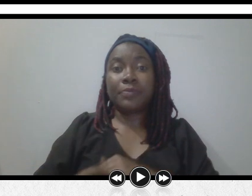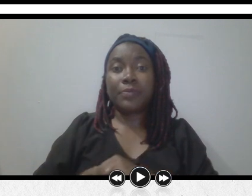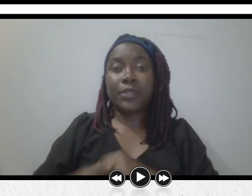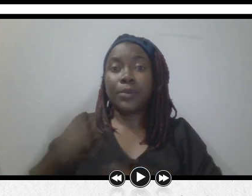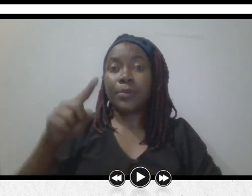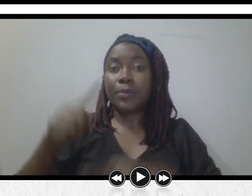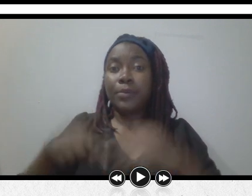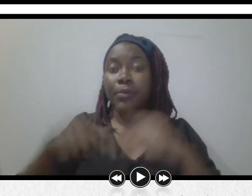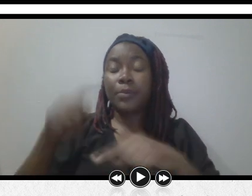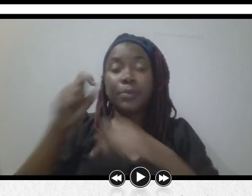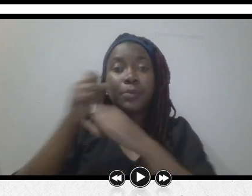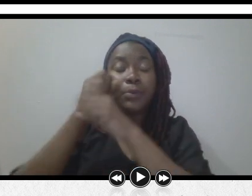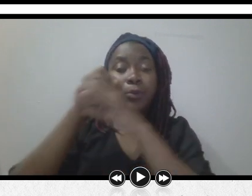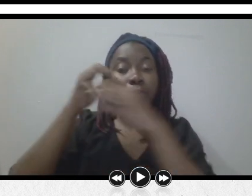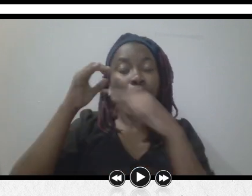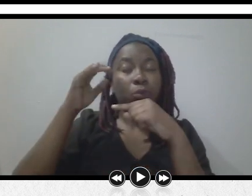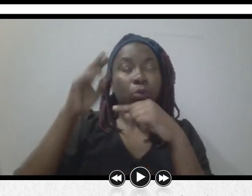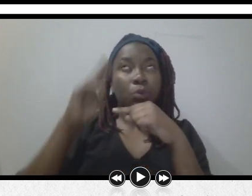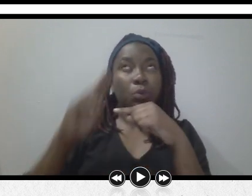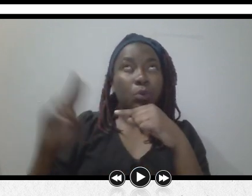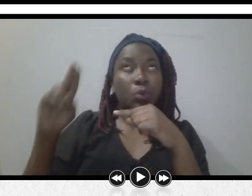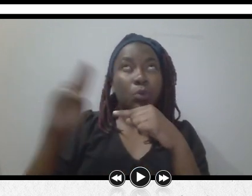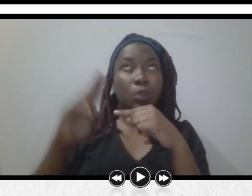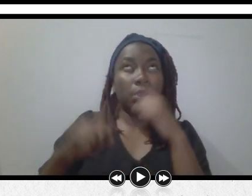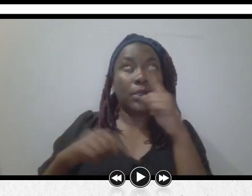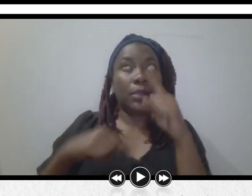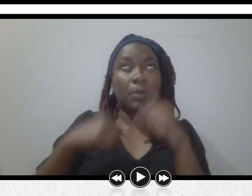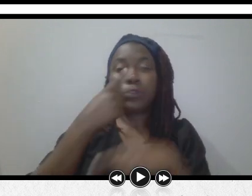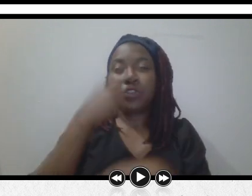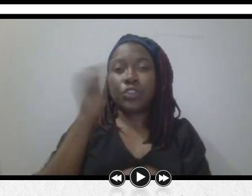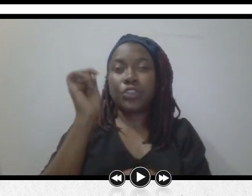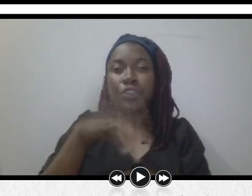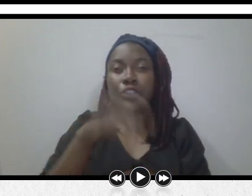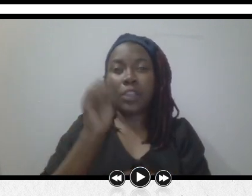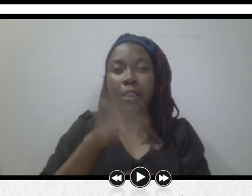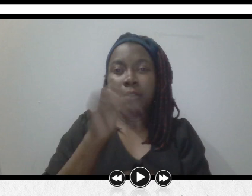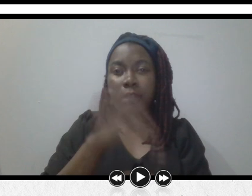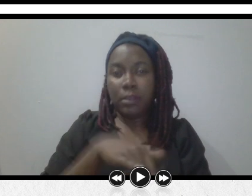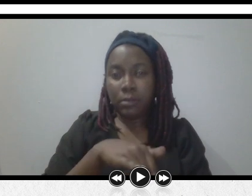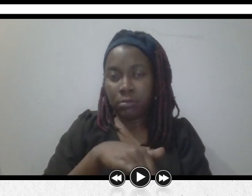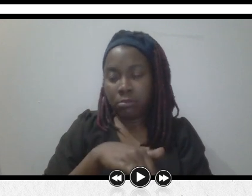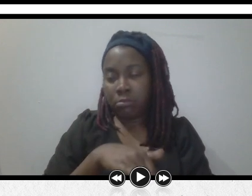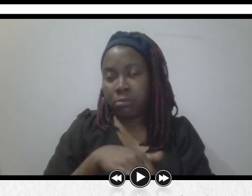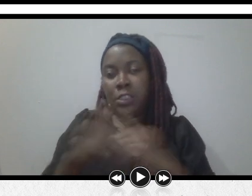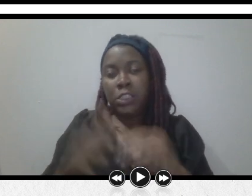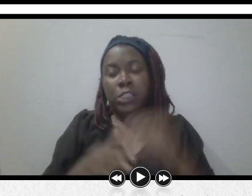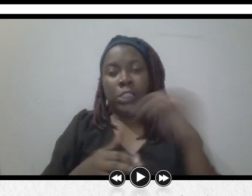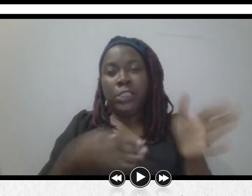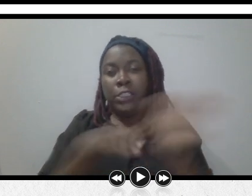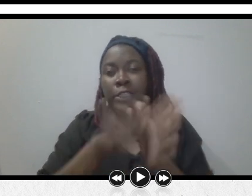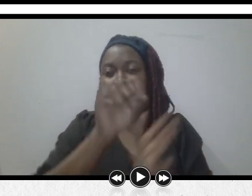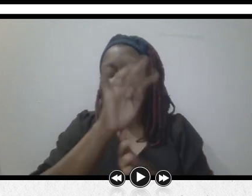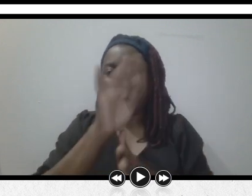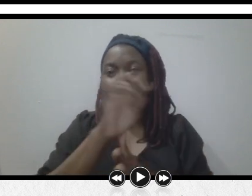gente, ela previa, né, que um produto ele era consumido e depois descartado e